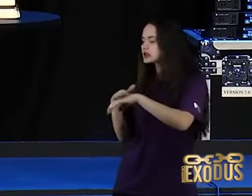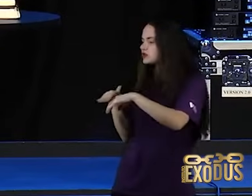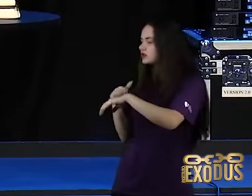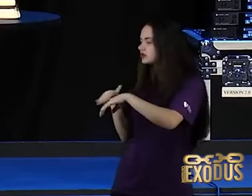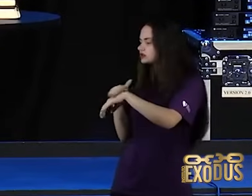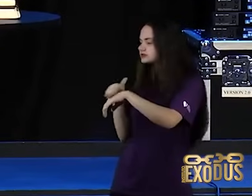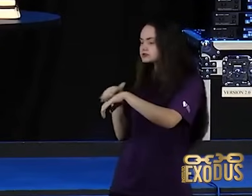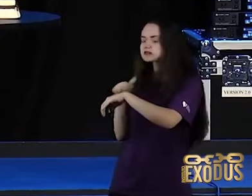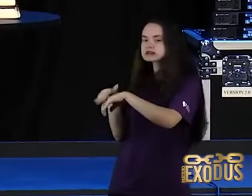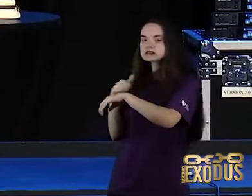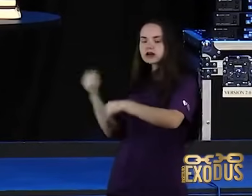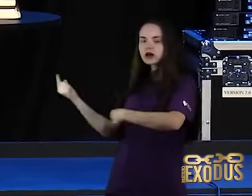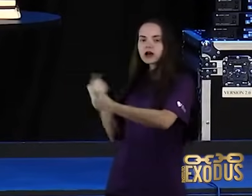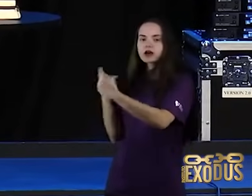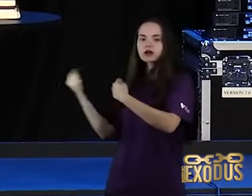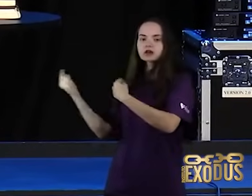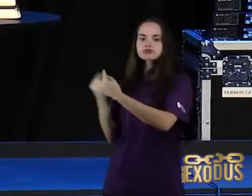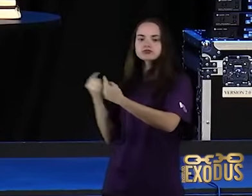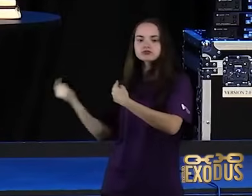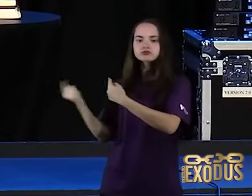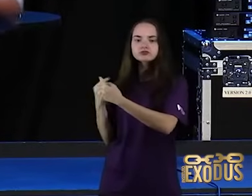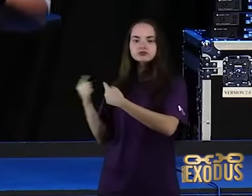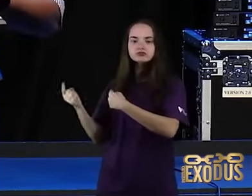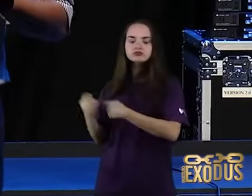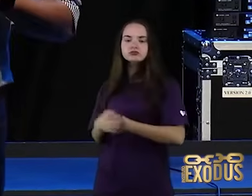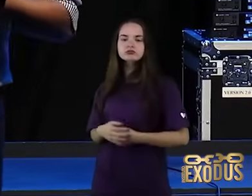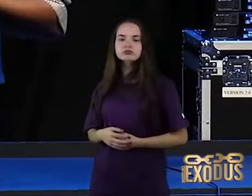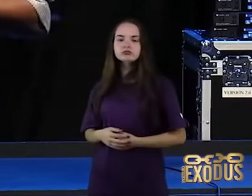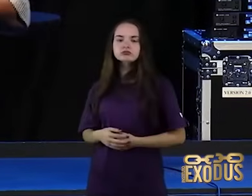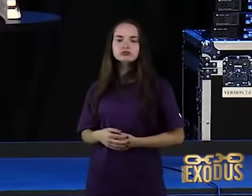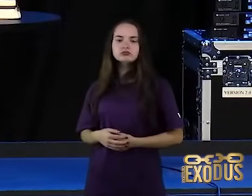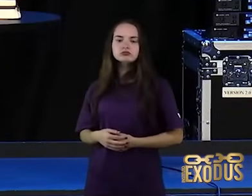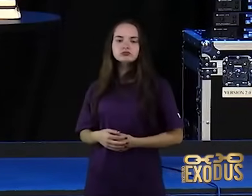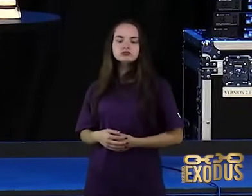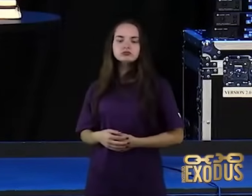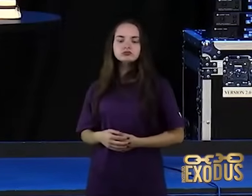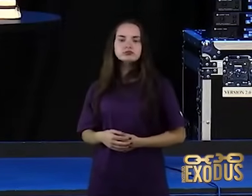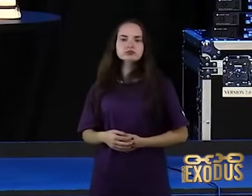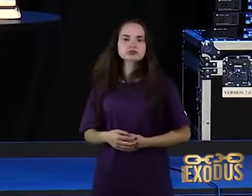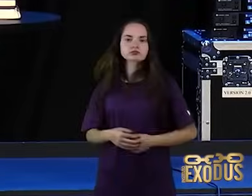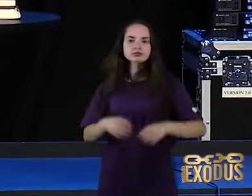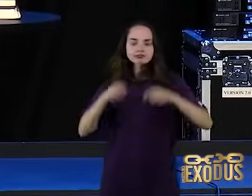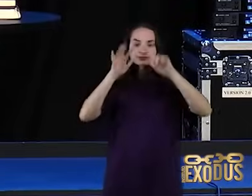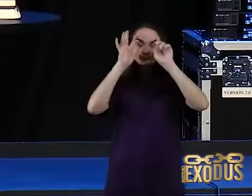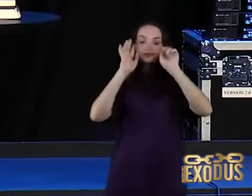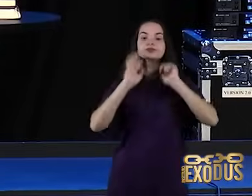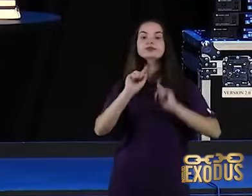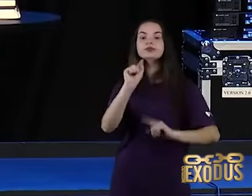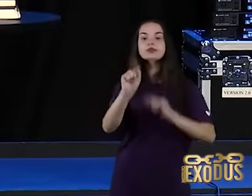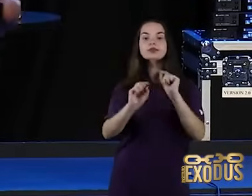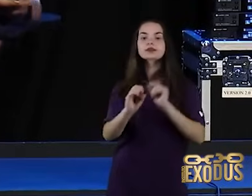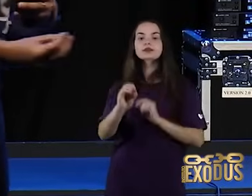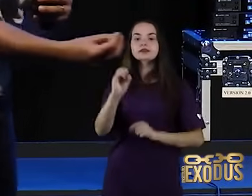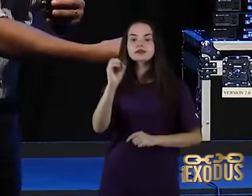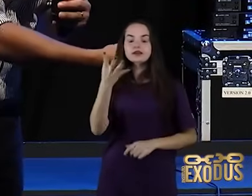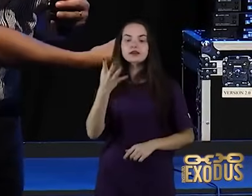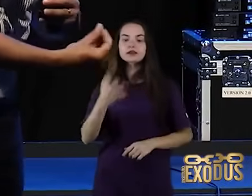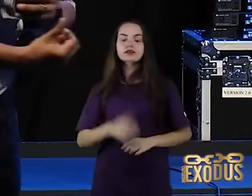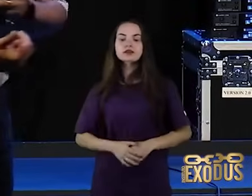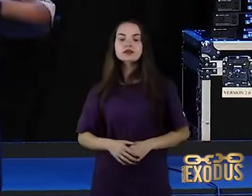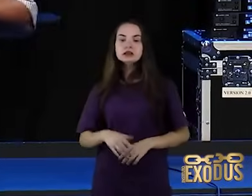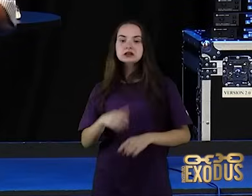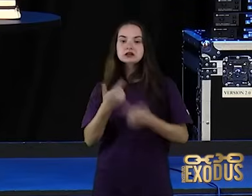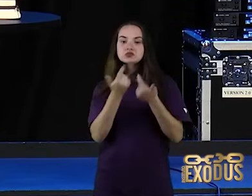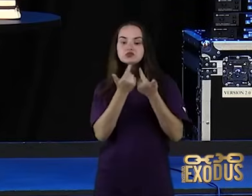sabe de nada hem ó não precisa acreditar no teu pai Teu pai não manda nada quem manda aqui sou eu então o que acontece quando você não cultiva